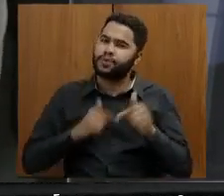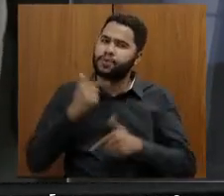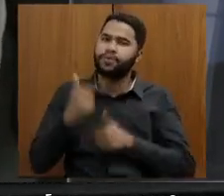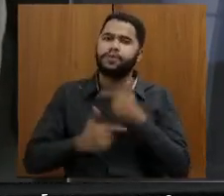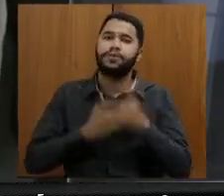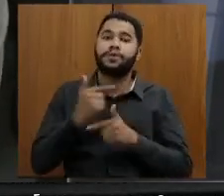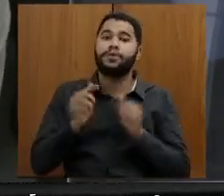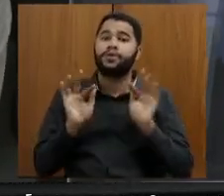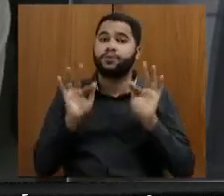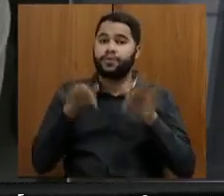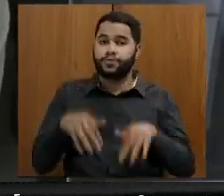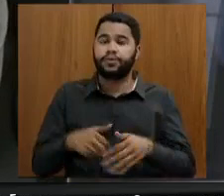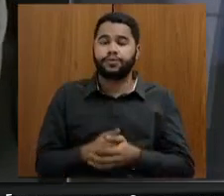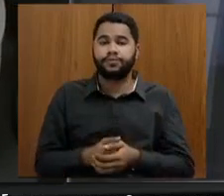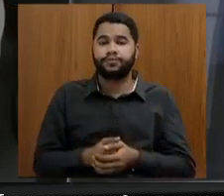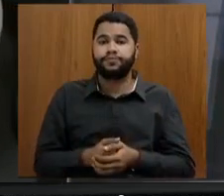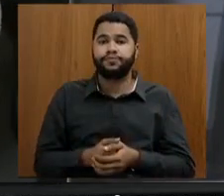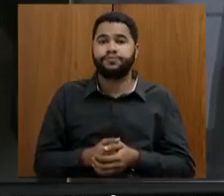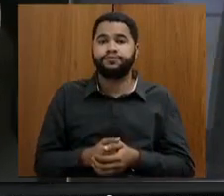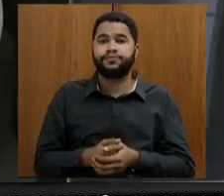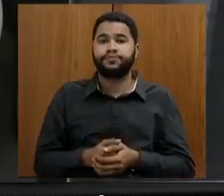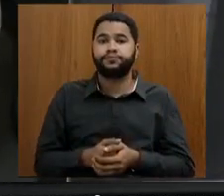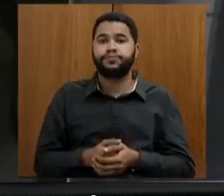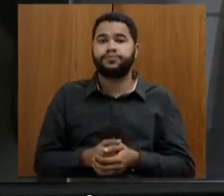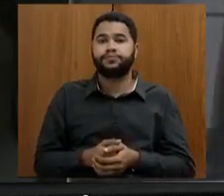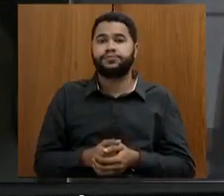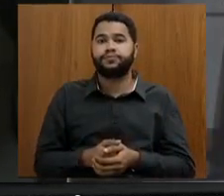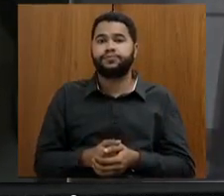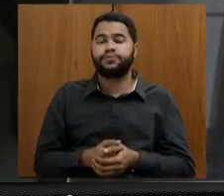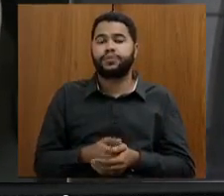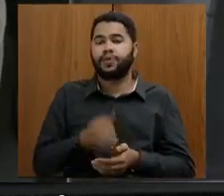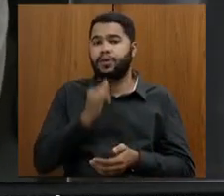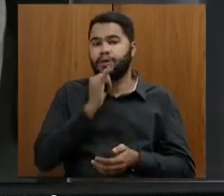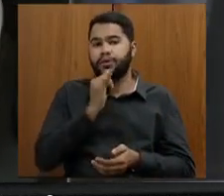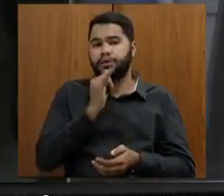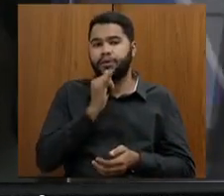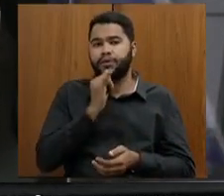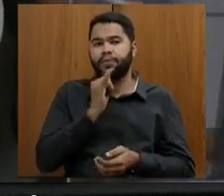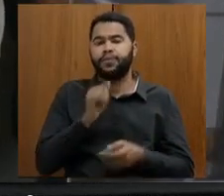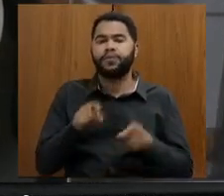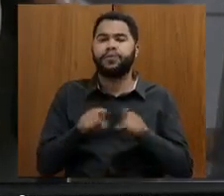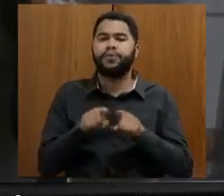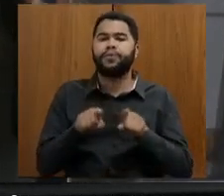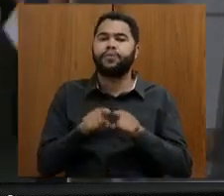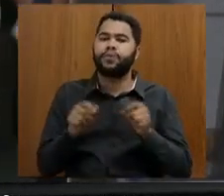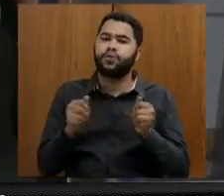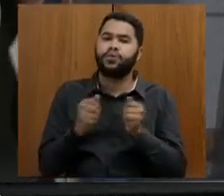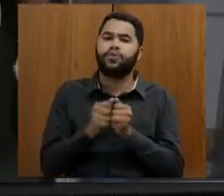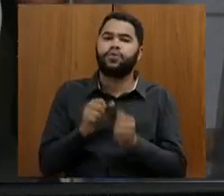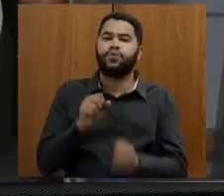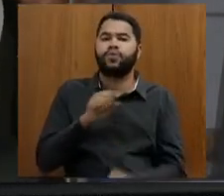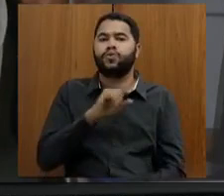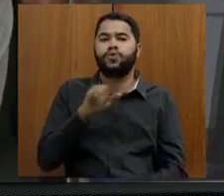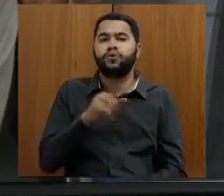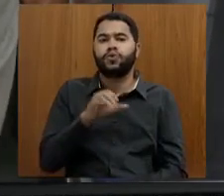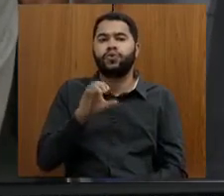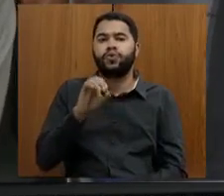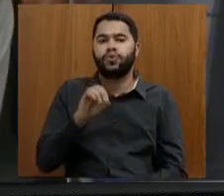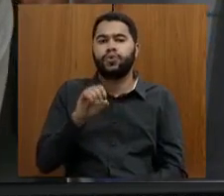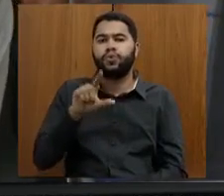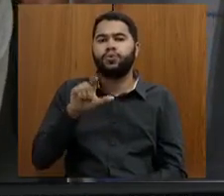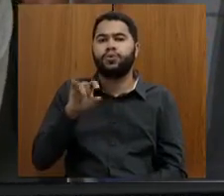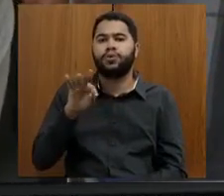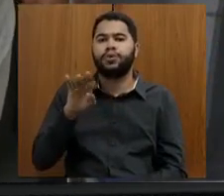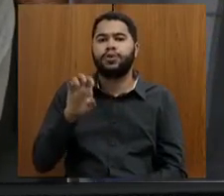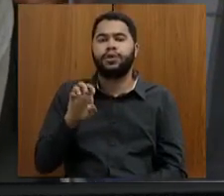atuação em finalizando sargento Rodrigues exemplo mais claro com João Leite e sempre nesta comissão